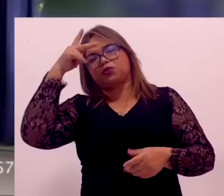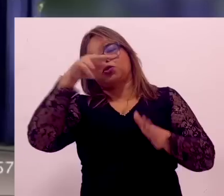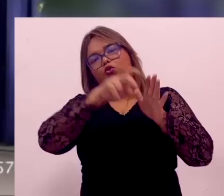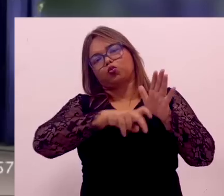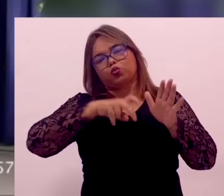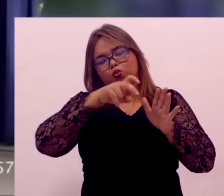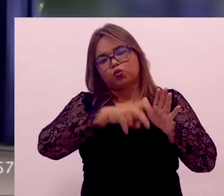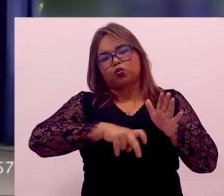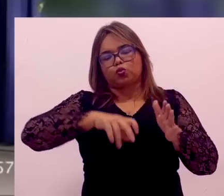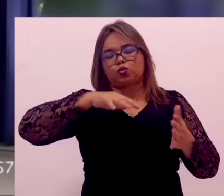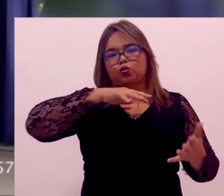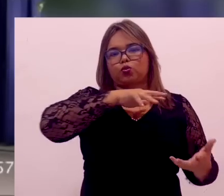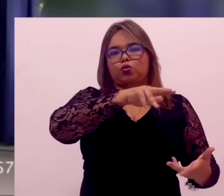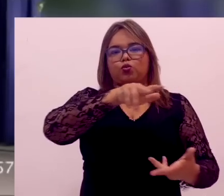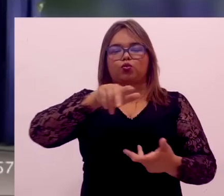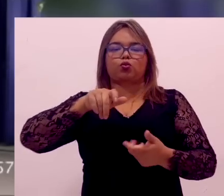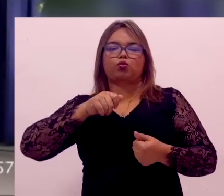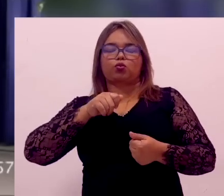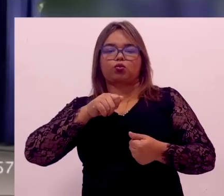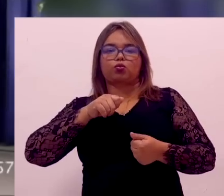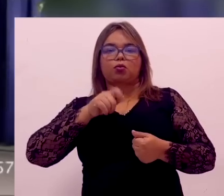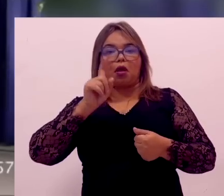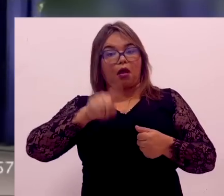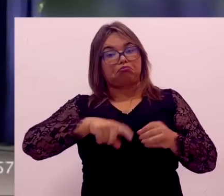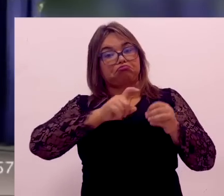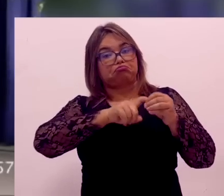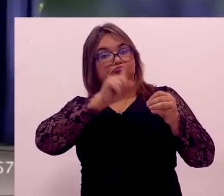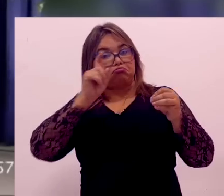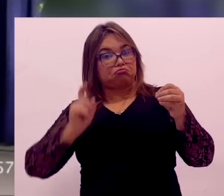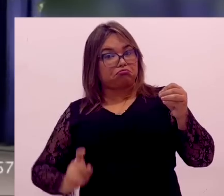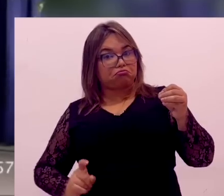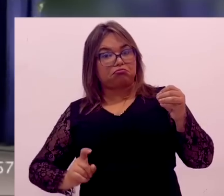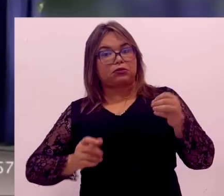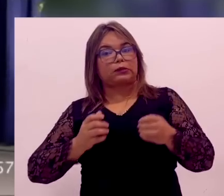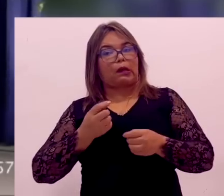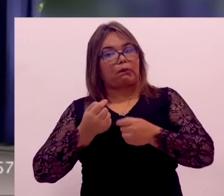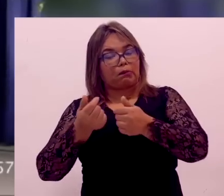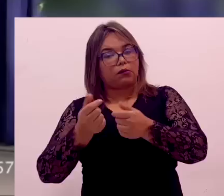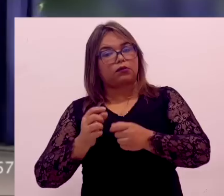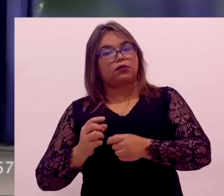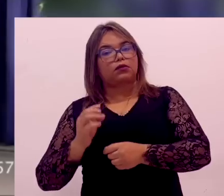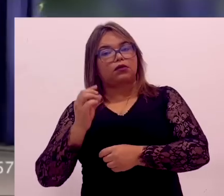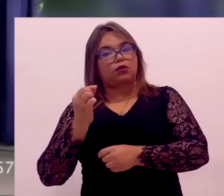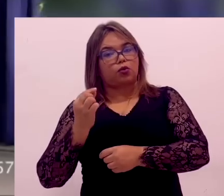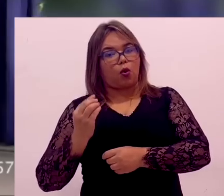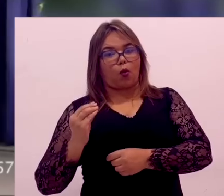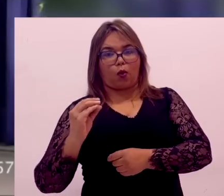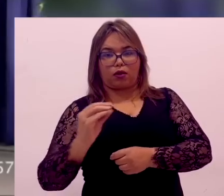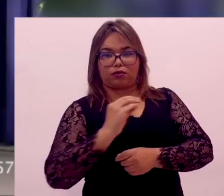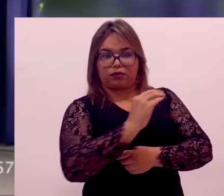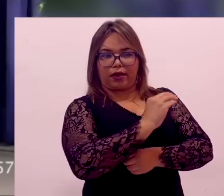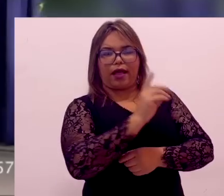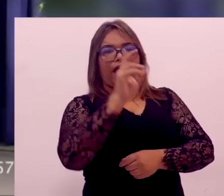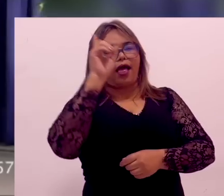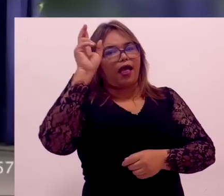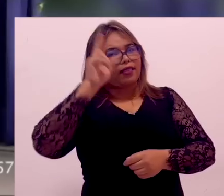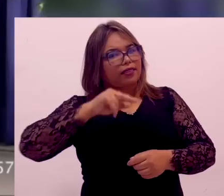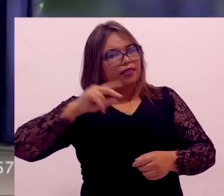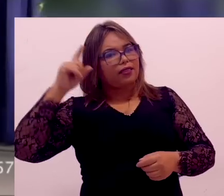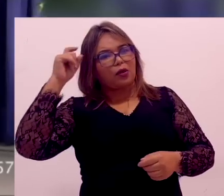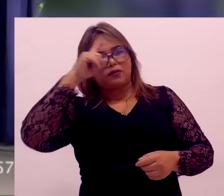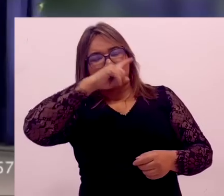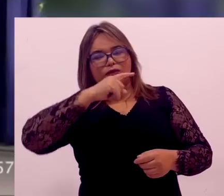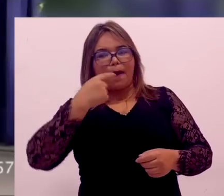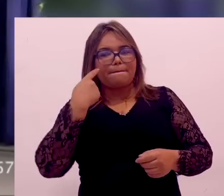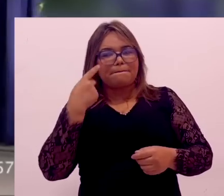para os aleijados do mundo. E são filantrópicas. É difícil atribuir alguma coisa